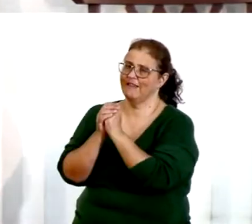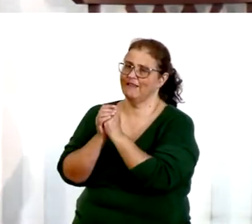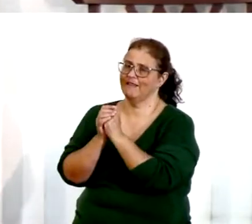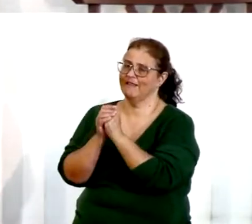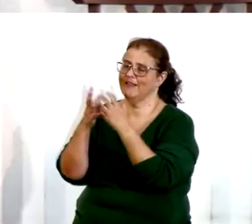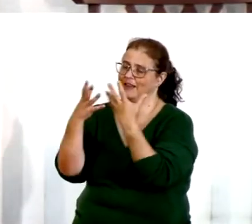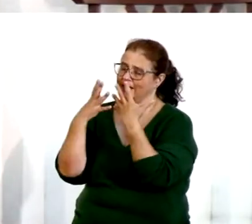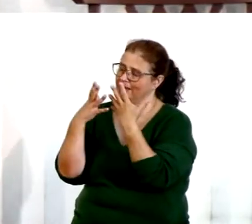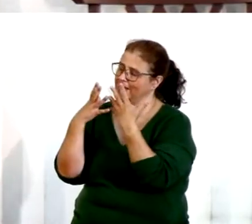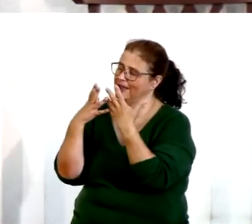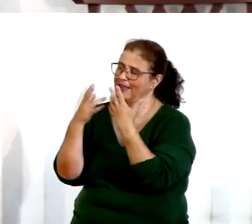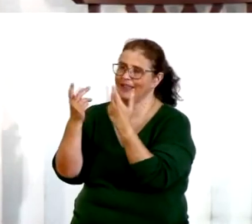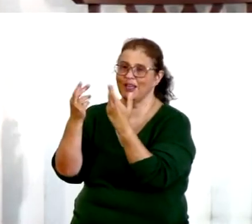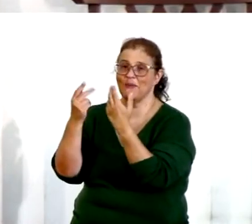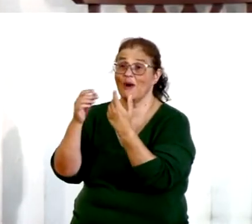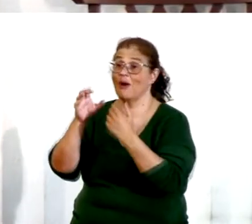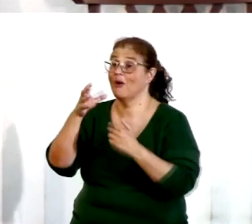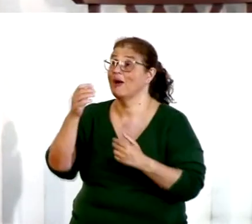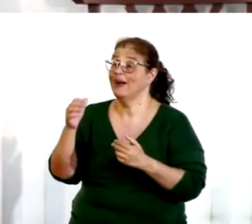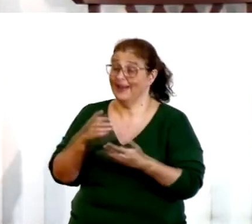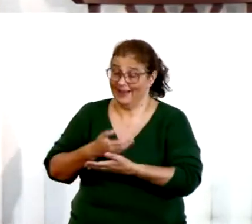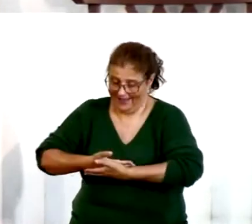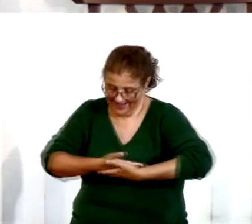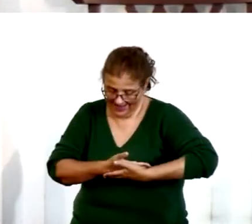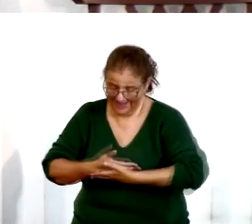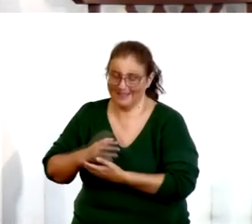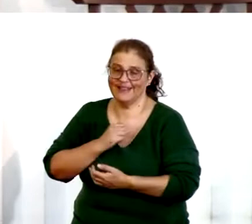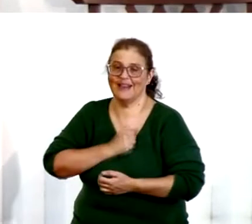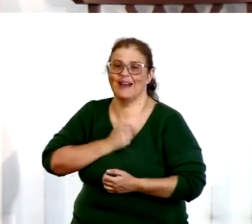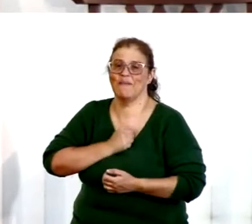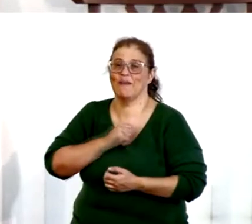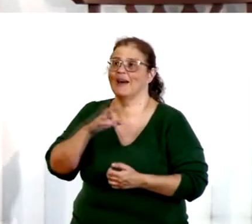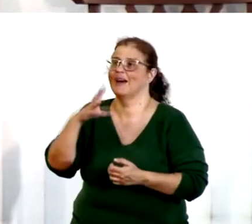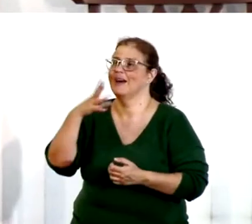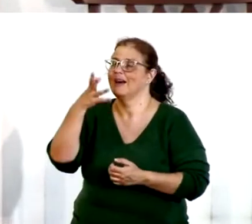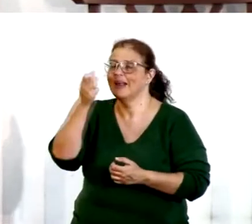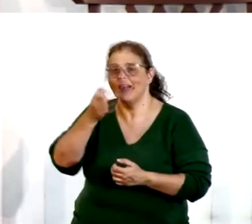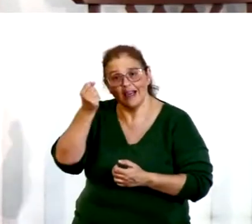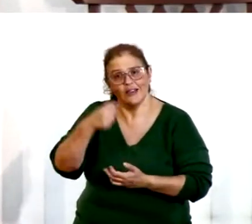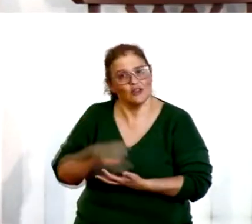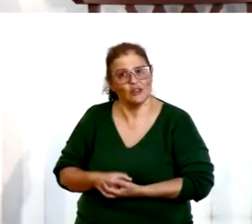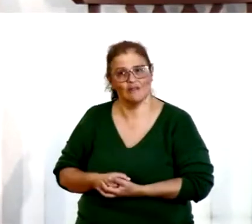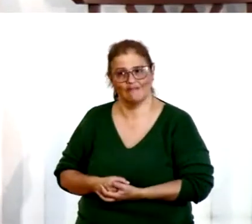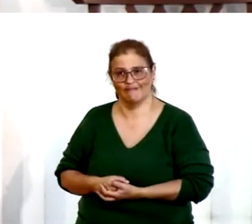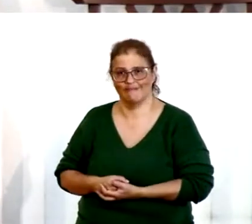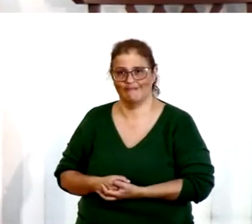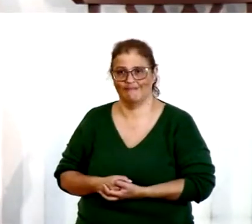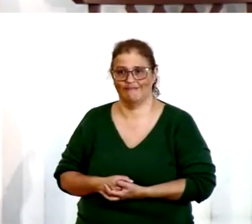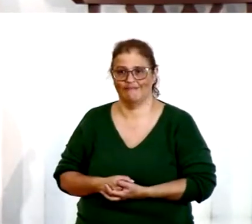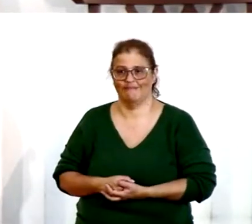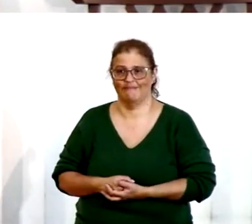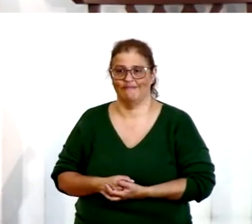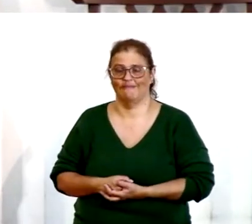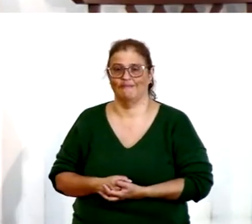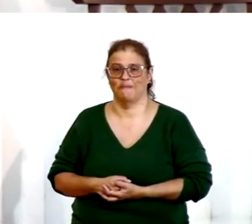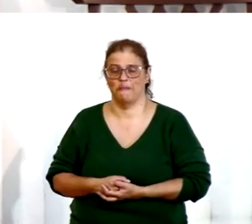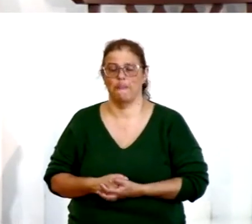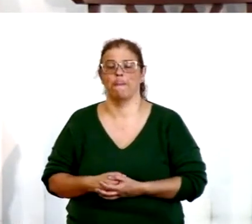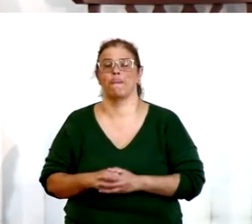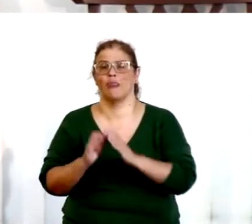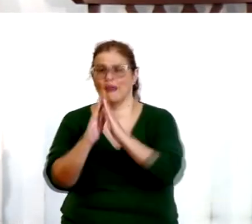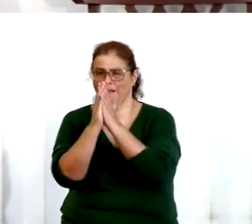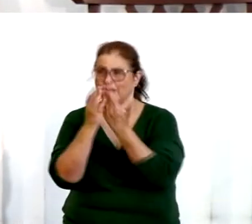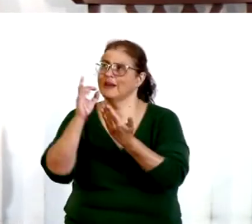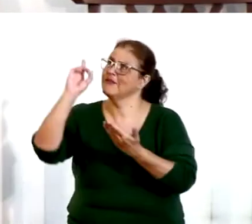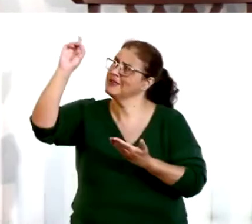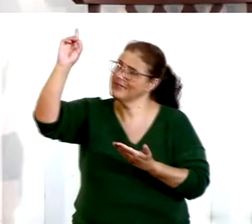genuíno leite espiritual, para que por ele vos seja dado crescimento para a salvação. Irmãos, a palavra de